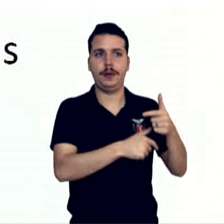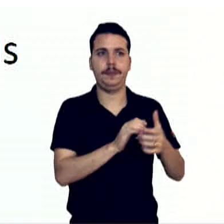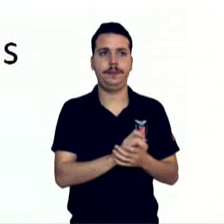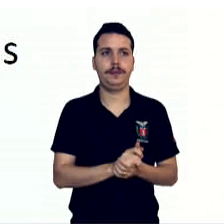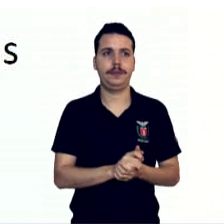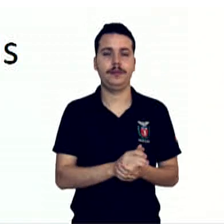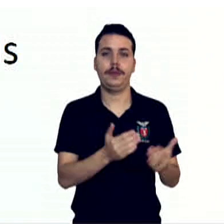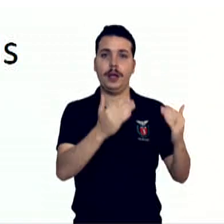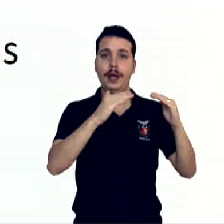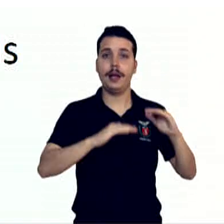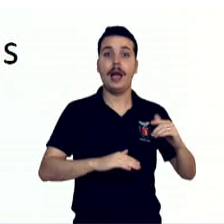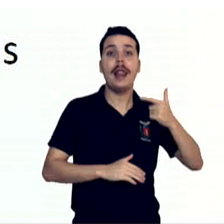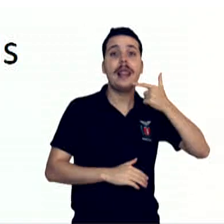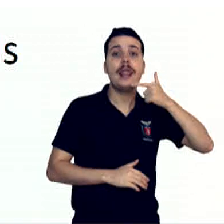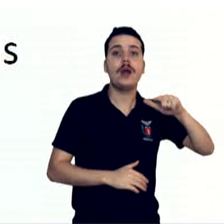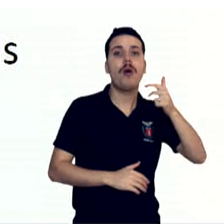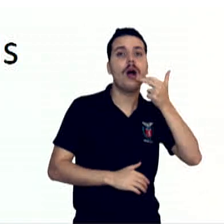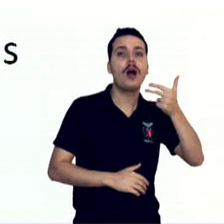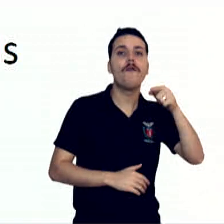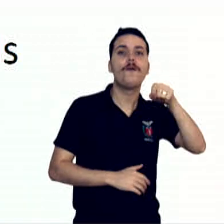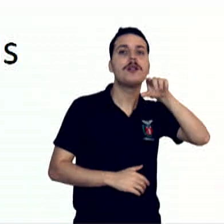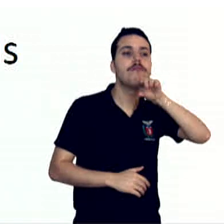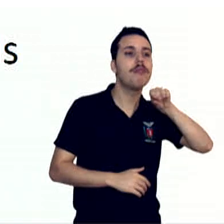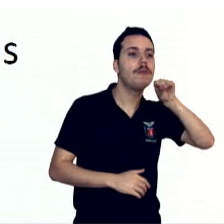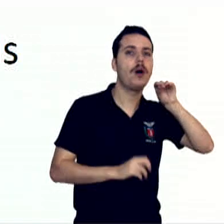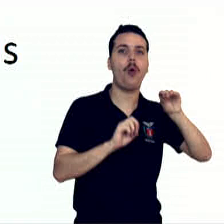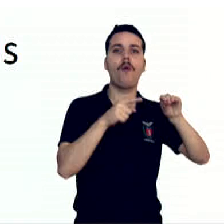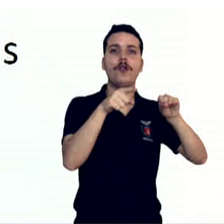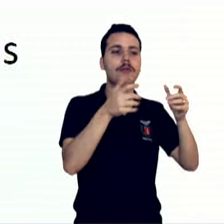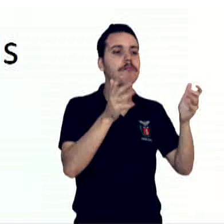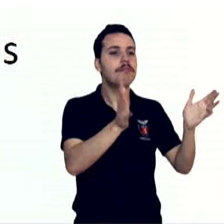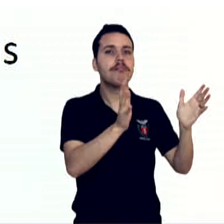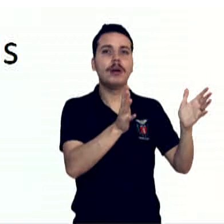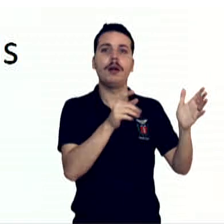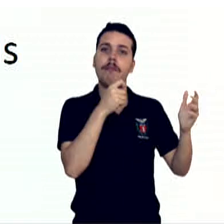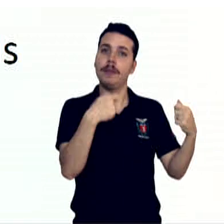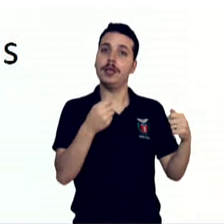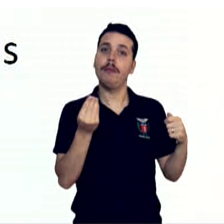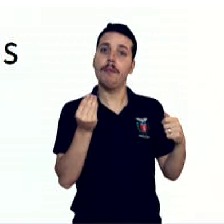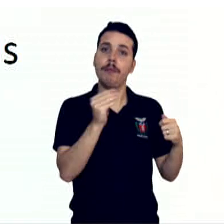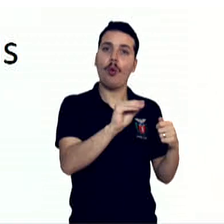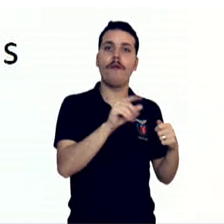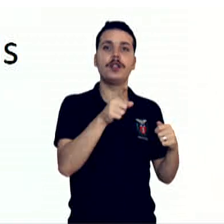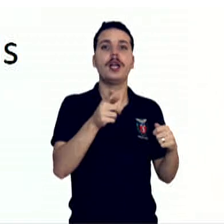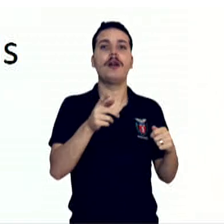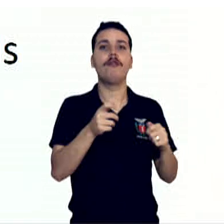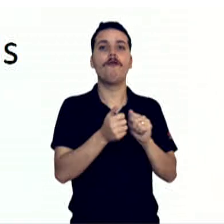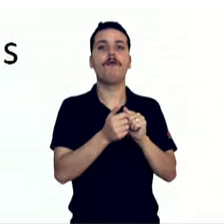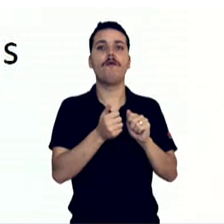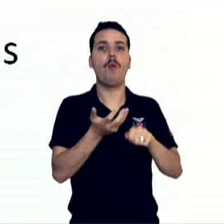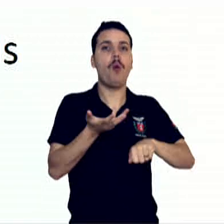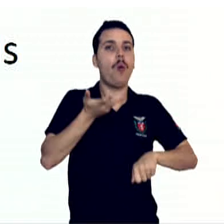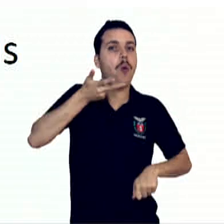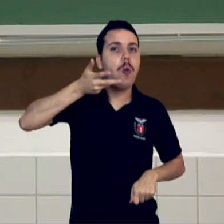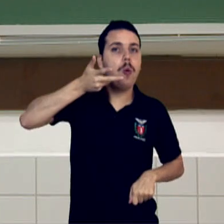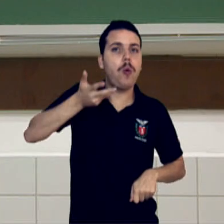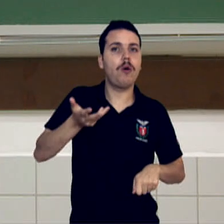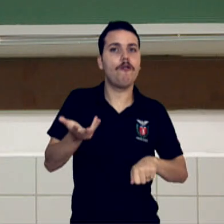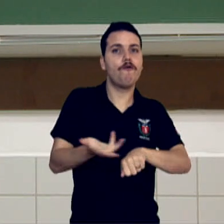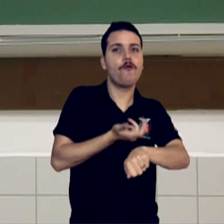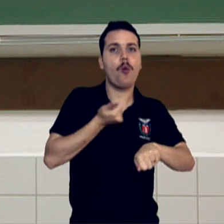de proficiência da língua. Para cada um dos idiomas, o básico, o intermediário e o